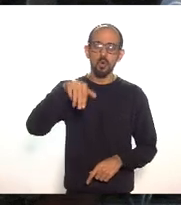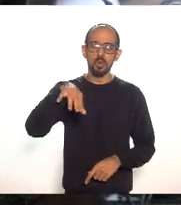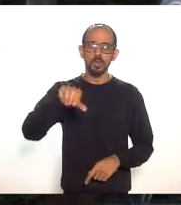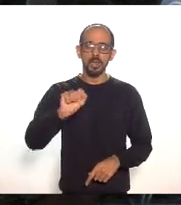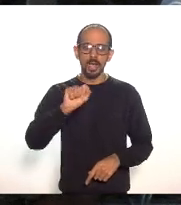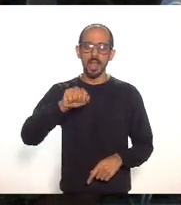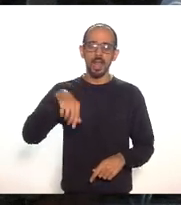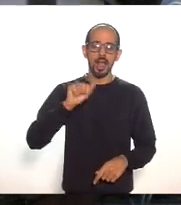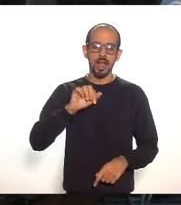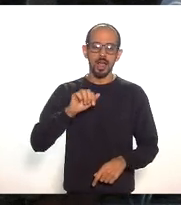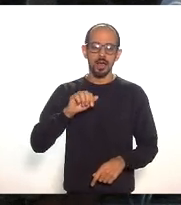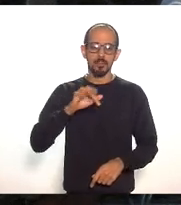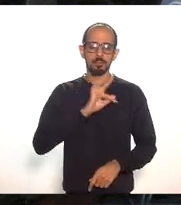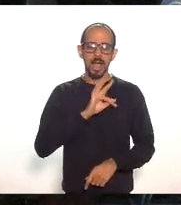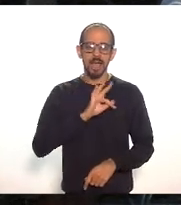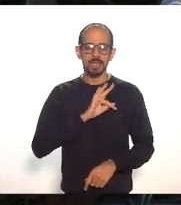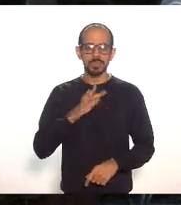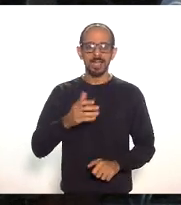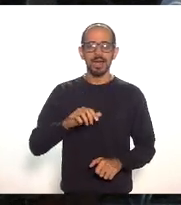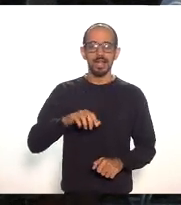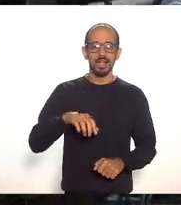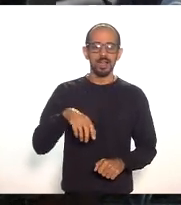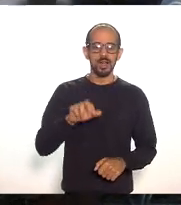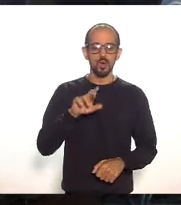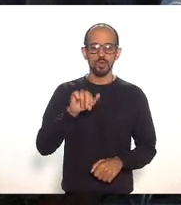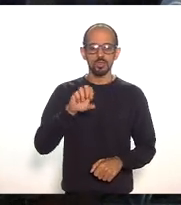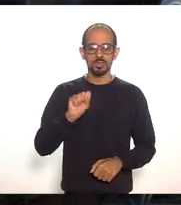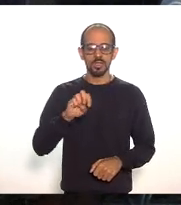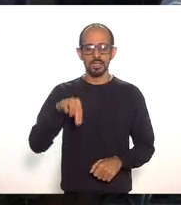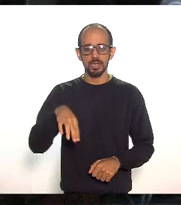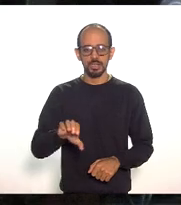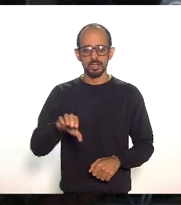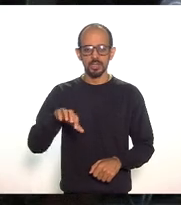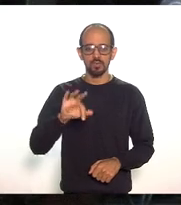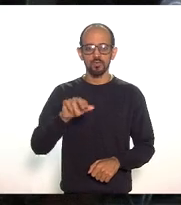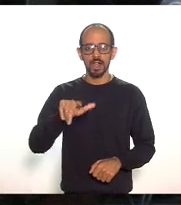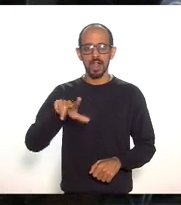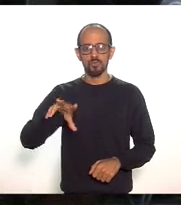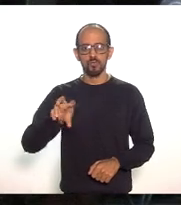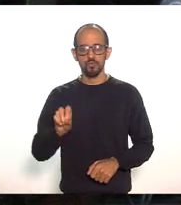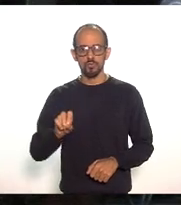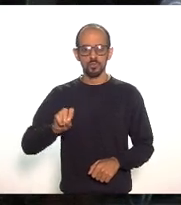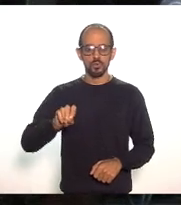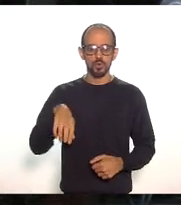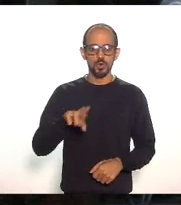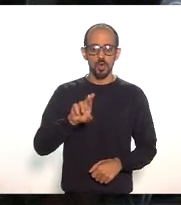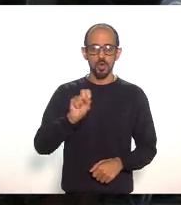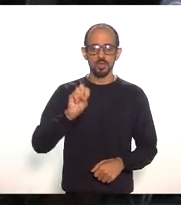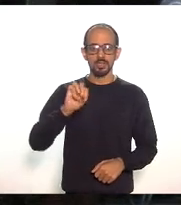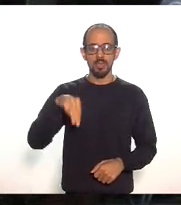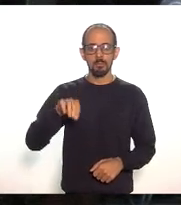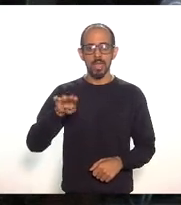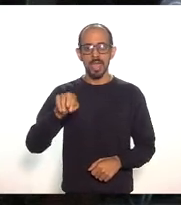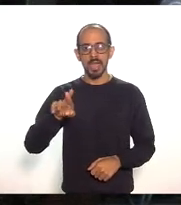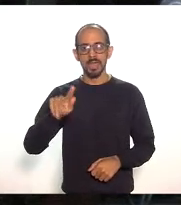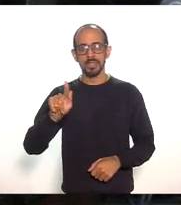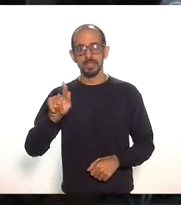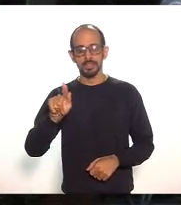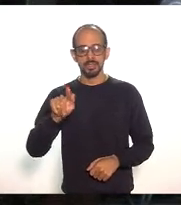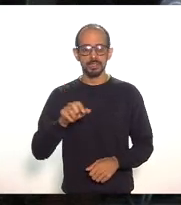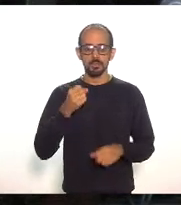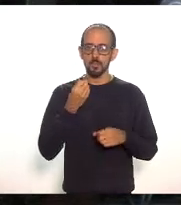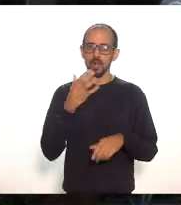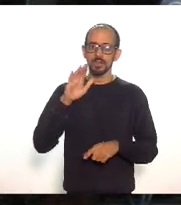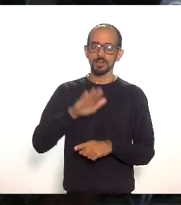Marta, Rosane, Charles, Marcos Vinícius, Flávio Serafini, Rosenberg Reis. Boa